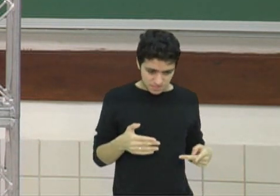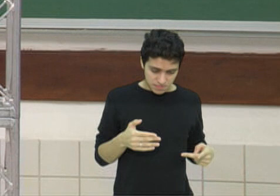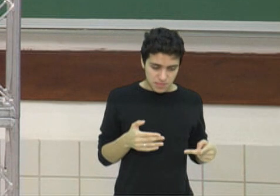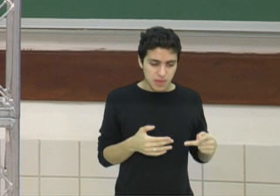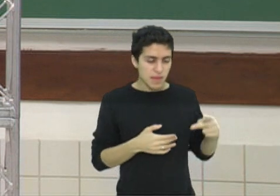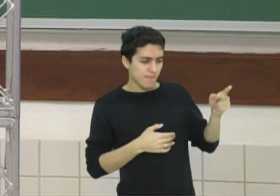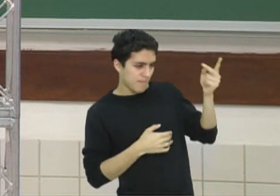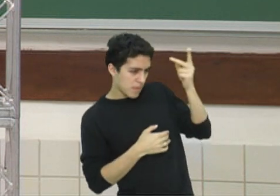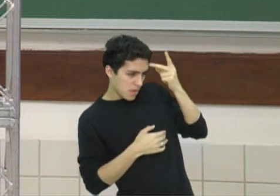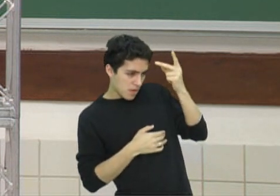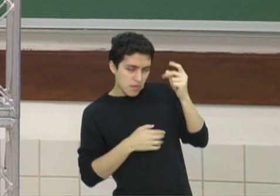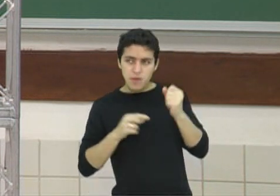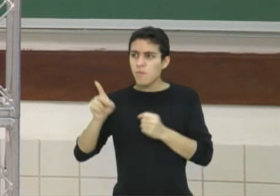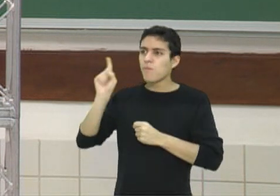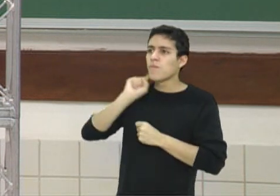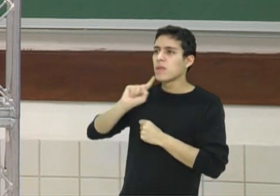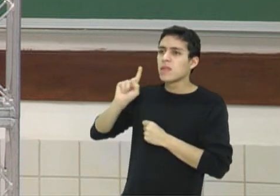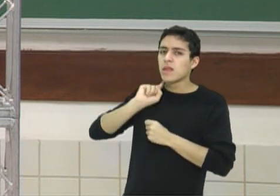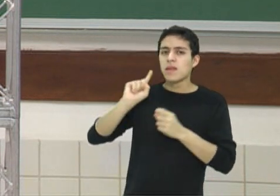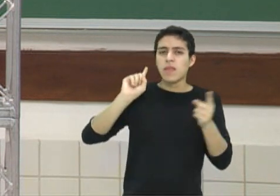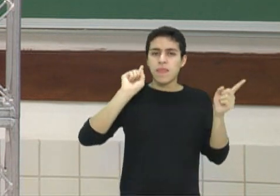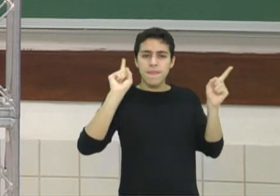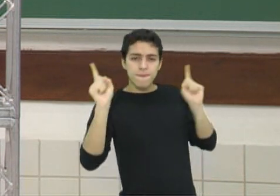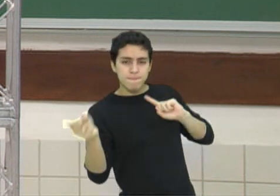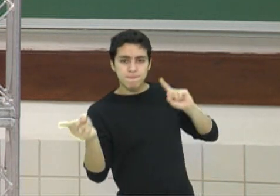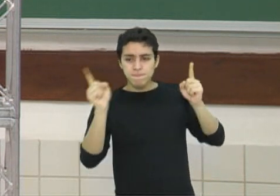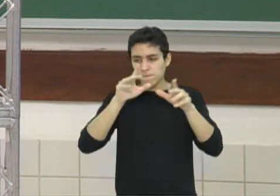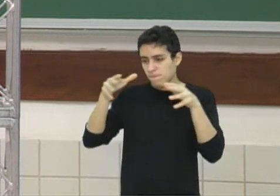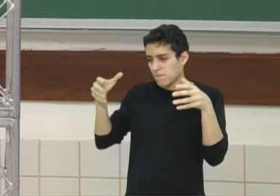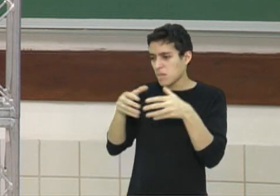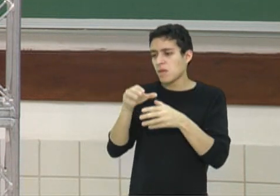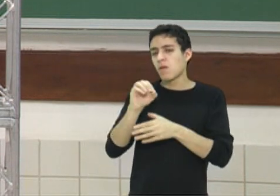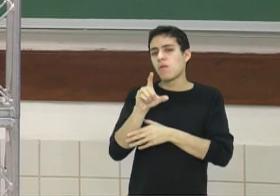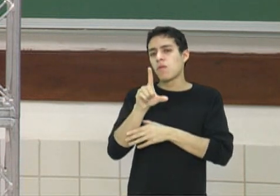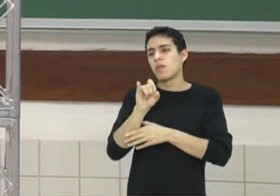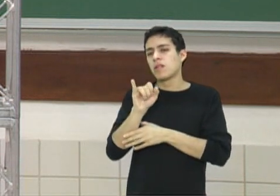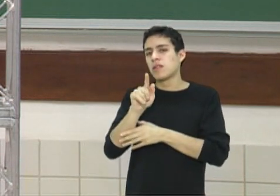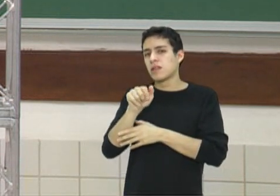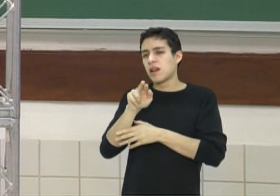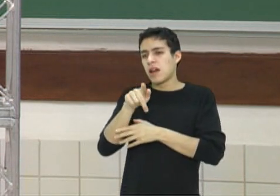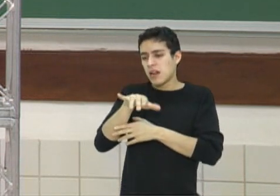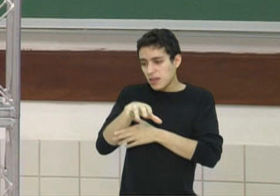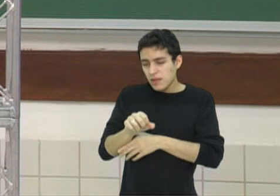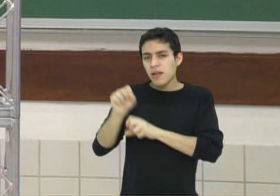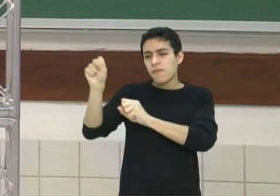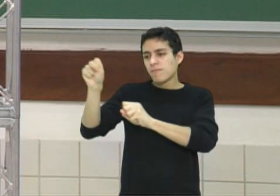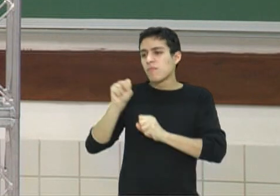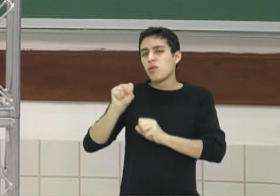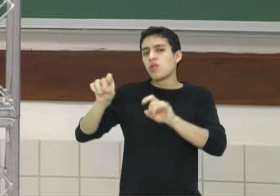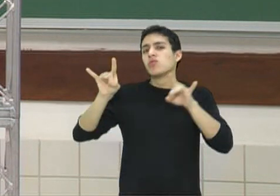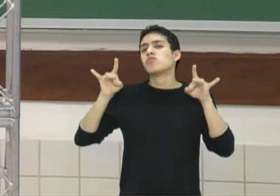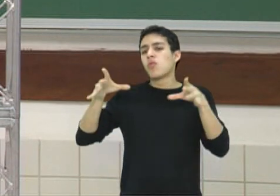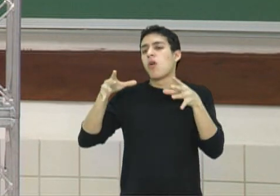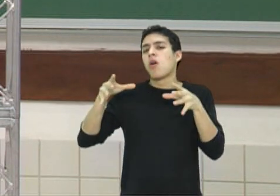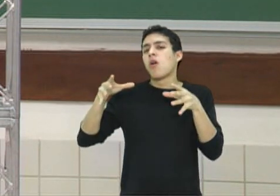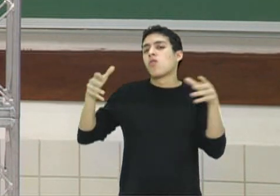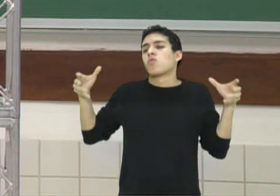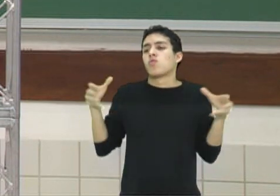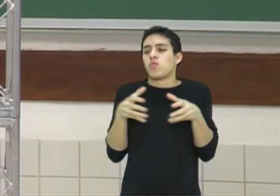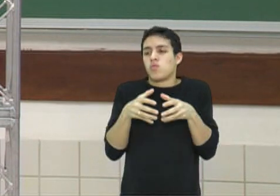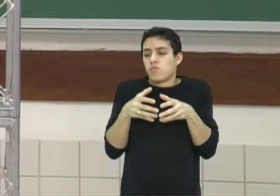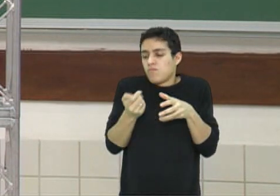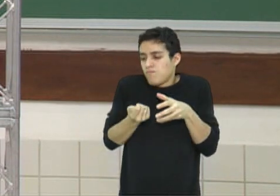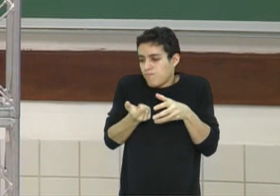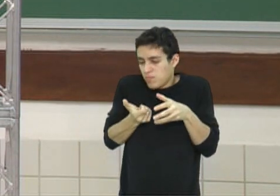ou ora eram mineiros. Então existia uma oligarquia. O que é oligarquia? É quando o poder é concentrado na mão de